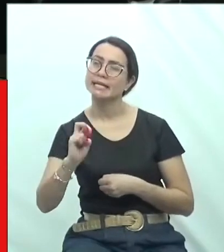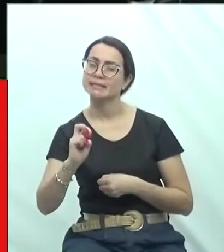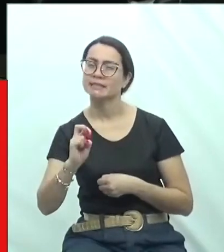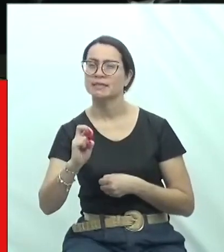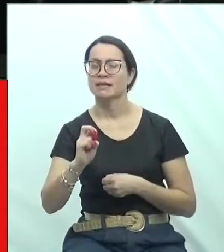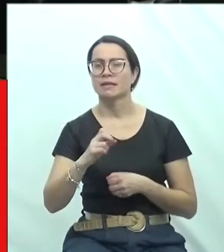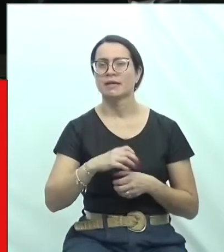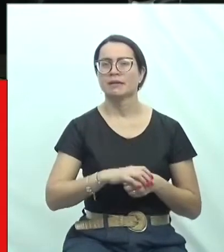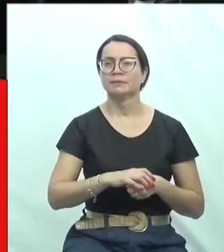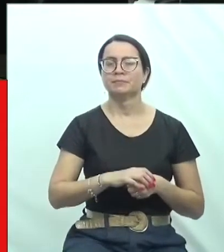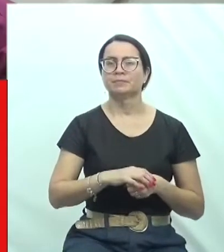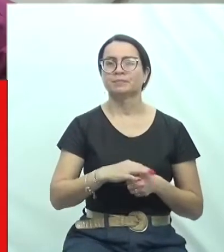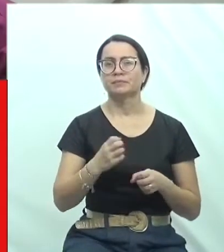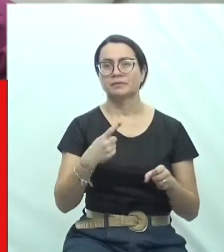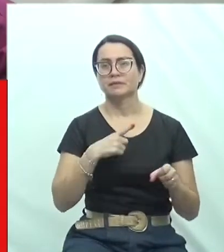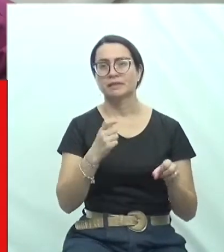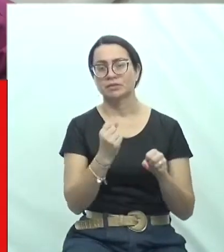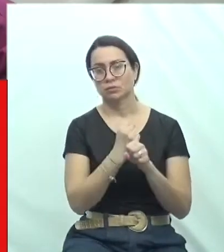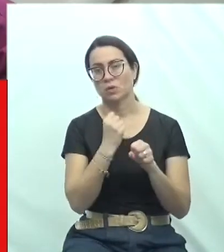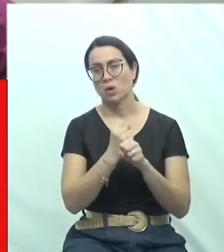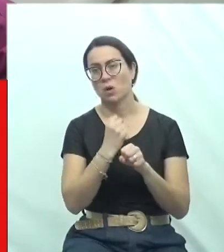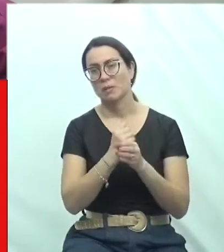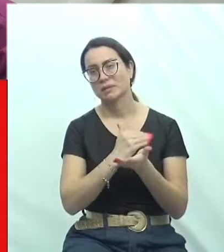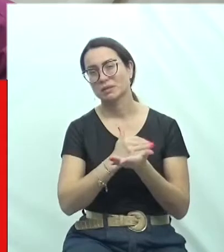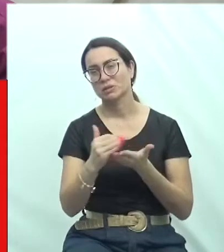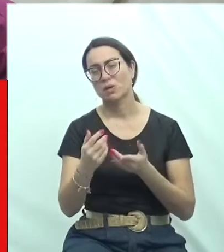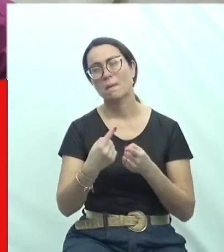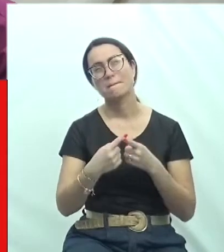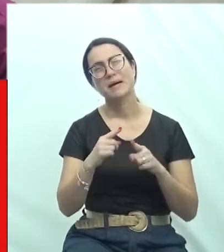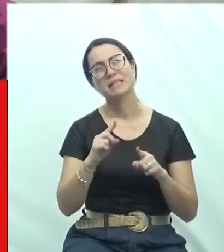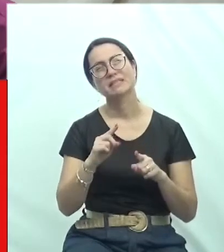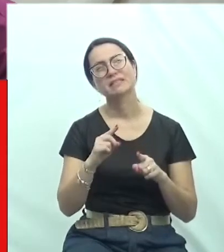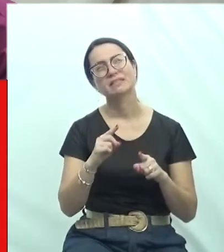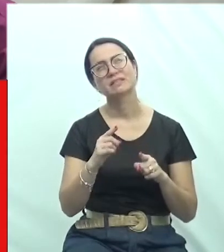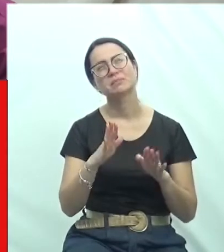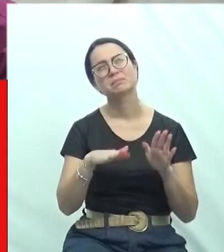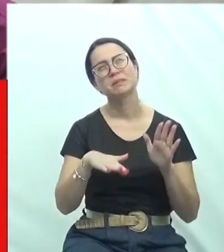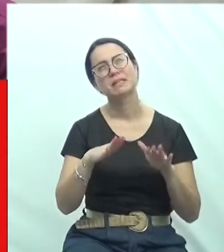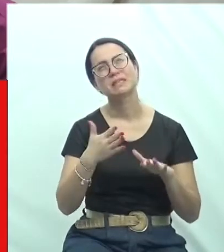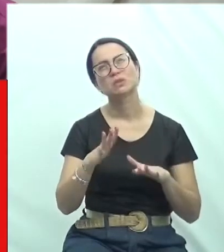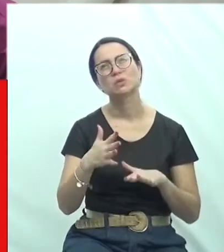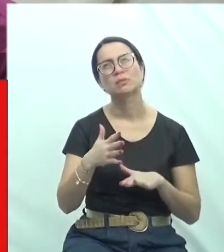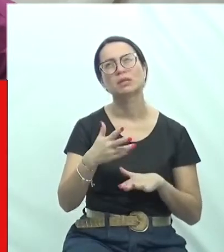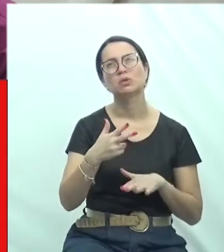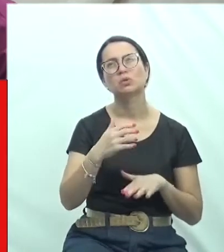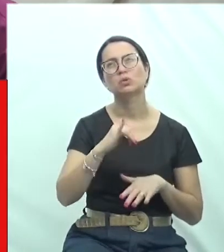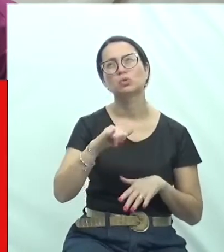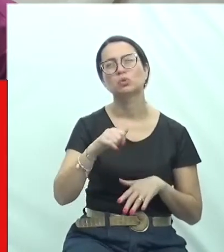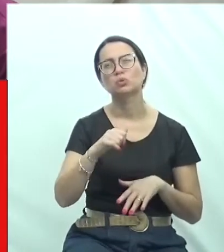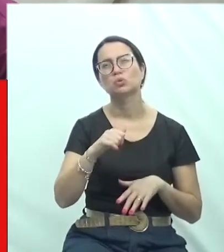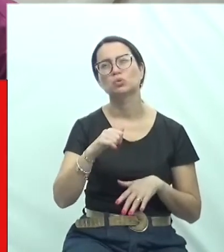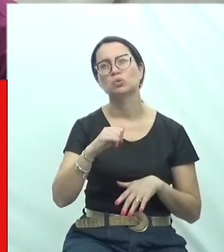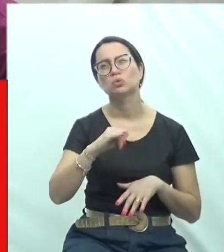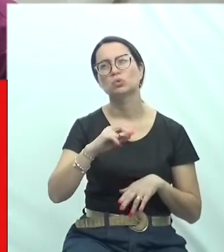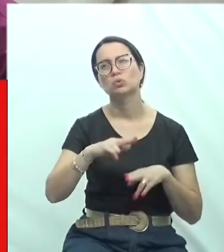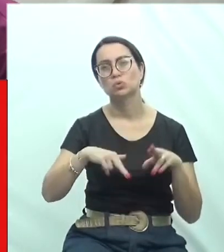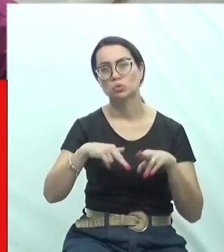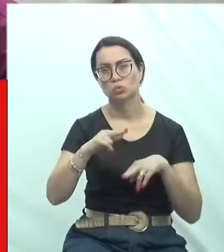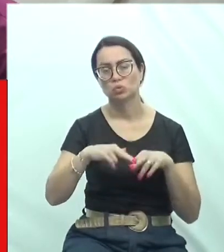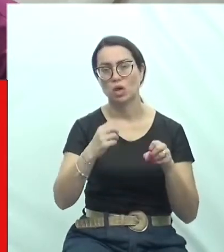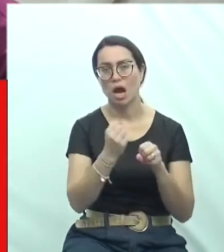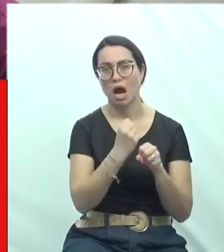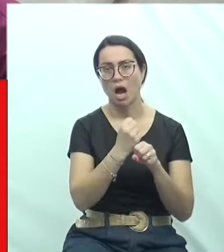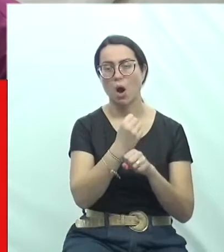A gente está operando ela desde julho, acho que colocamos em funcionamento essa obra da Próspera.